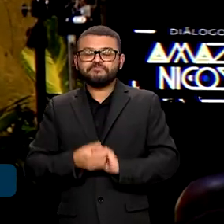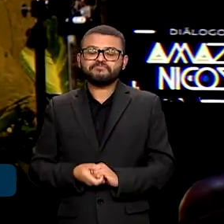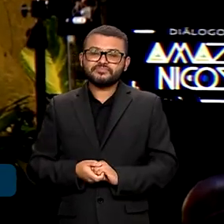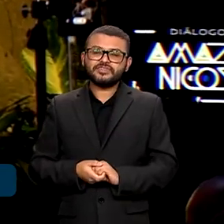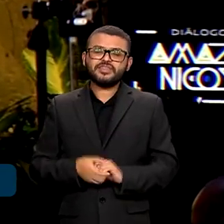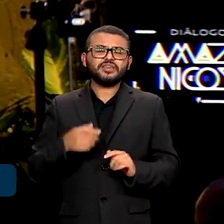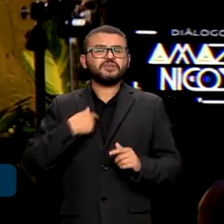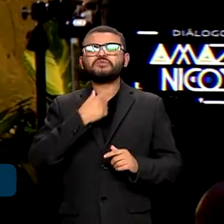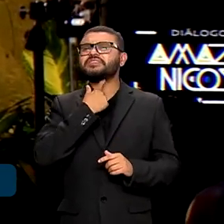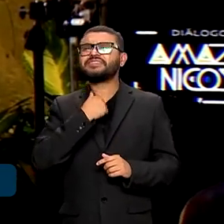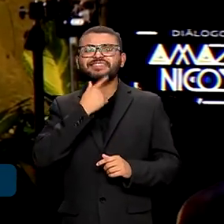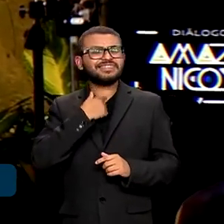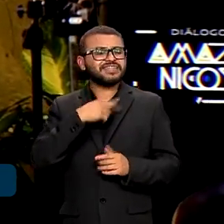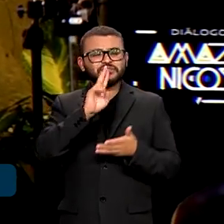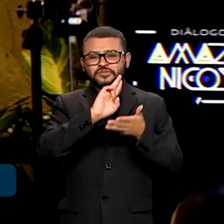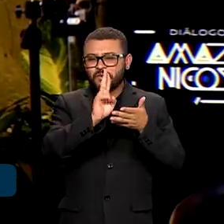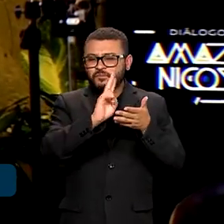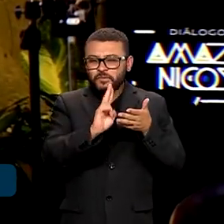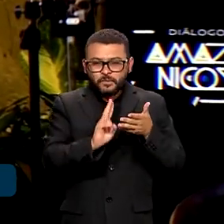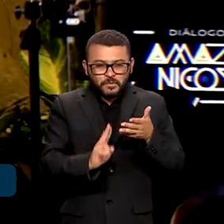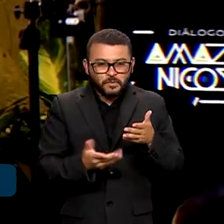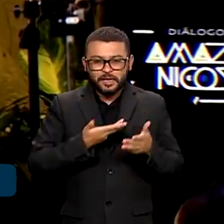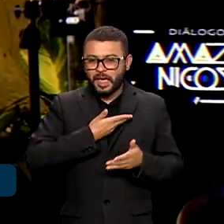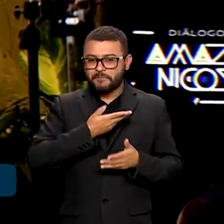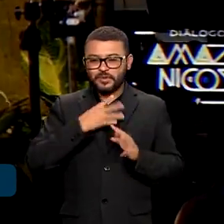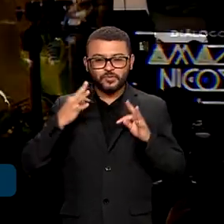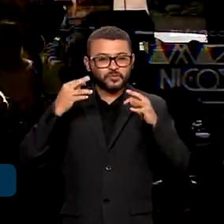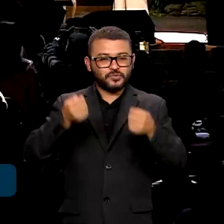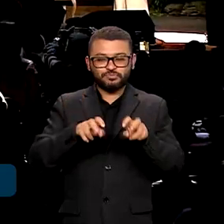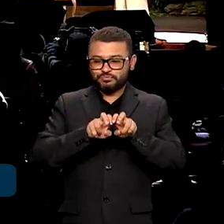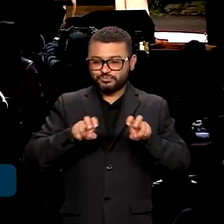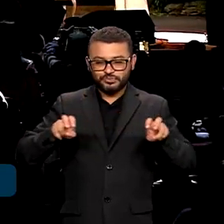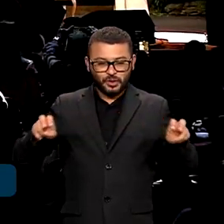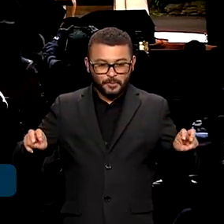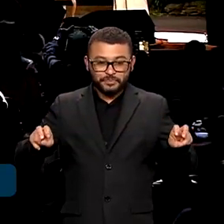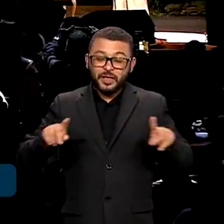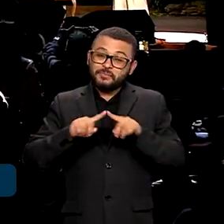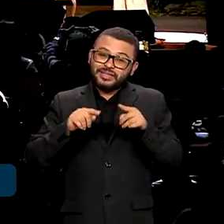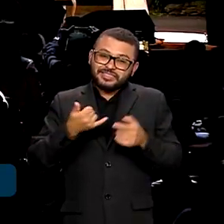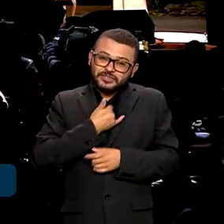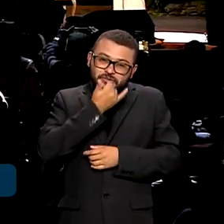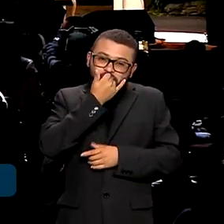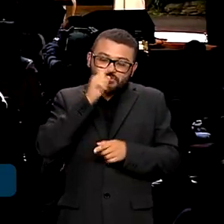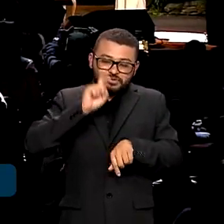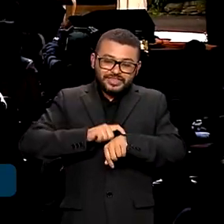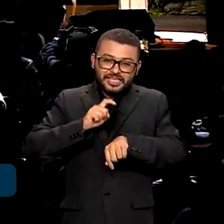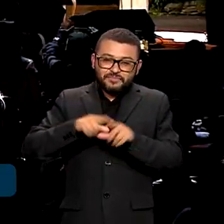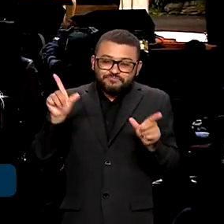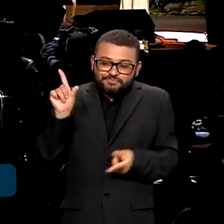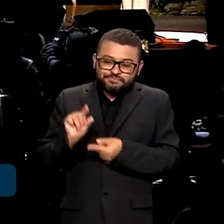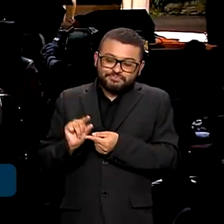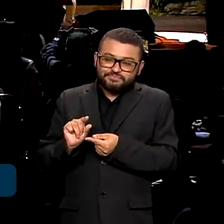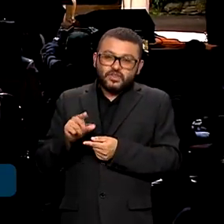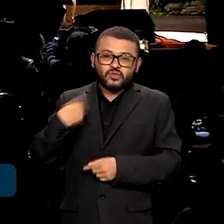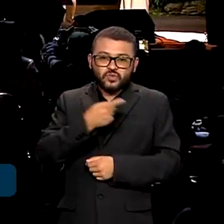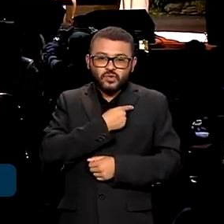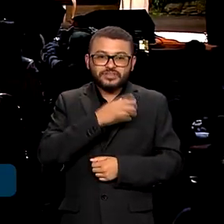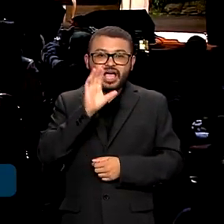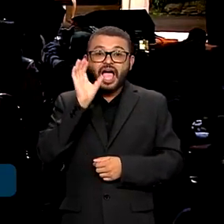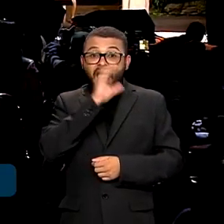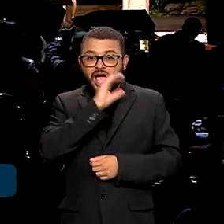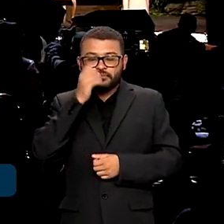poder citar a todos os colegas da mesa, mas nós temos que ser econômicos no tempo. E eu vou fazer aqui